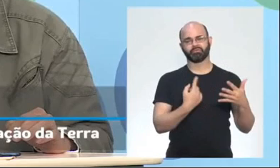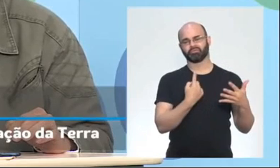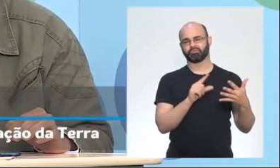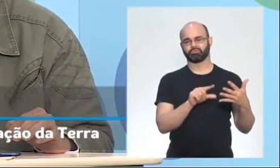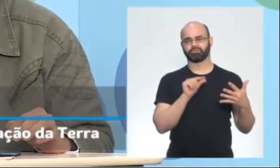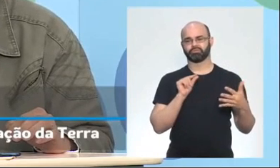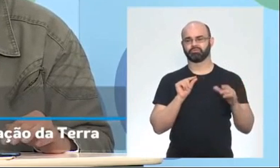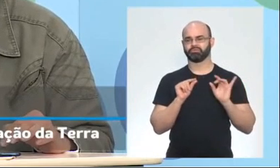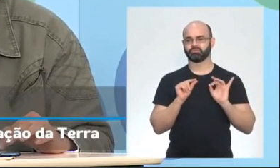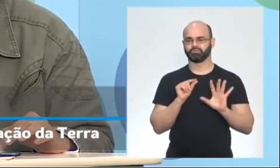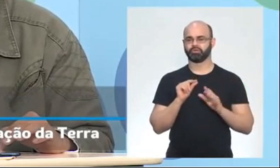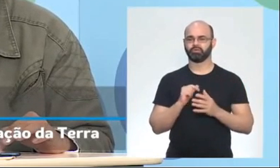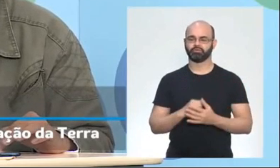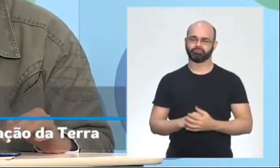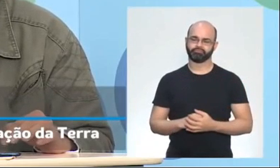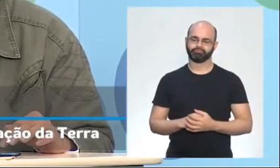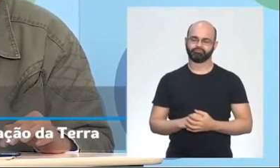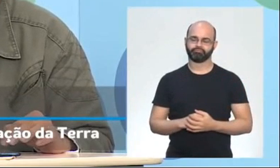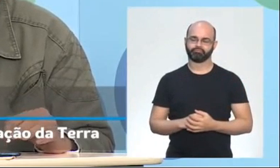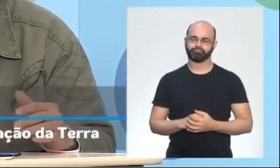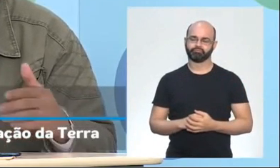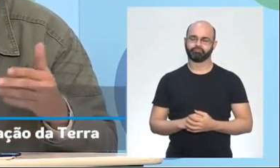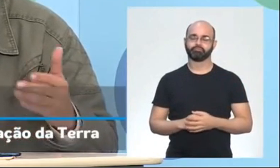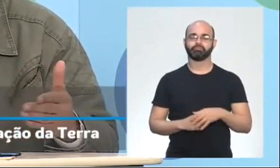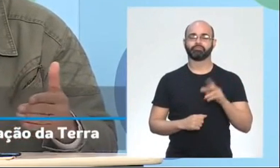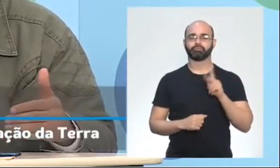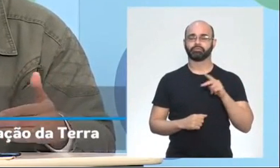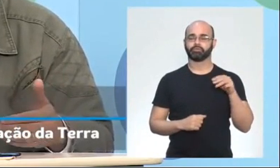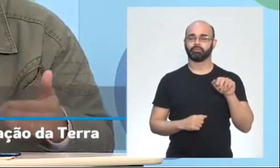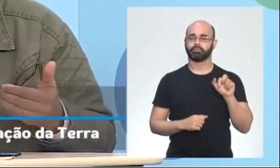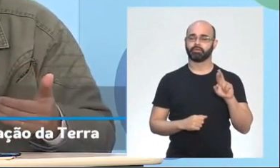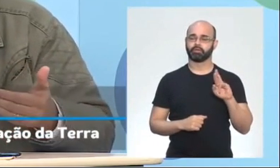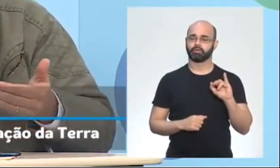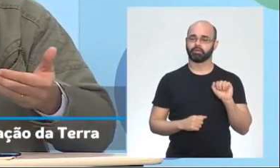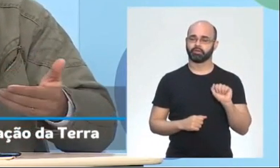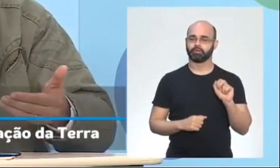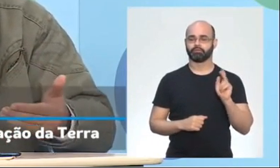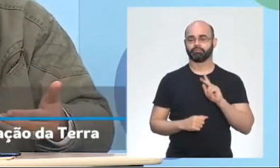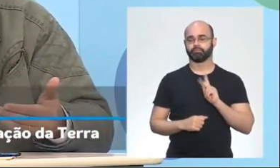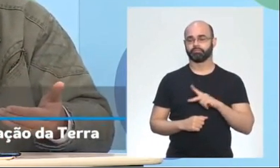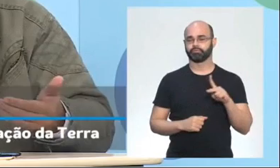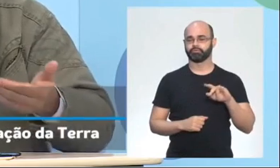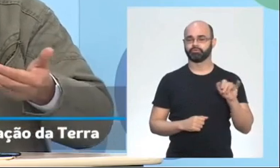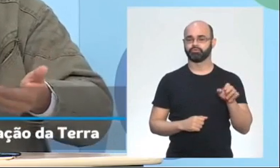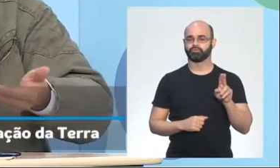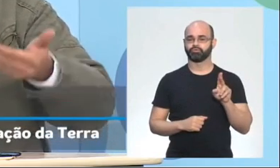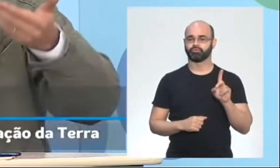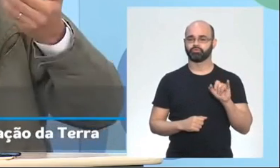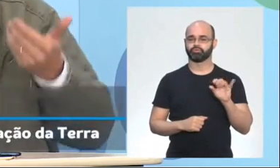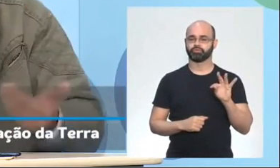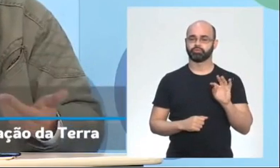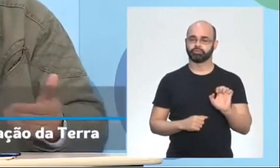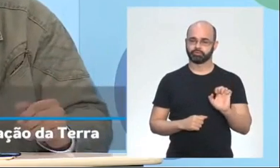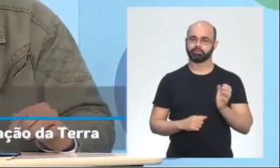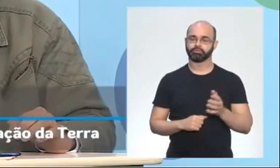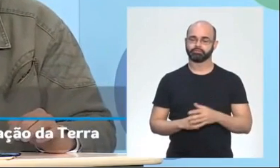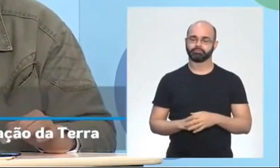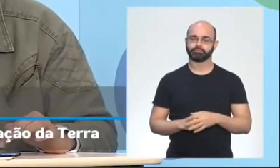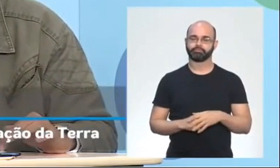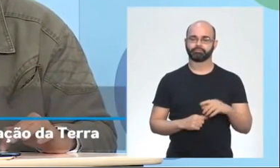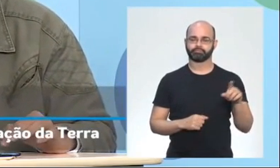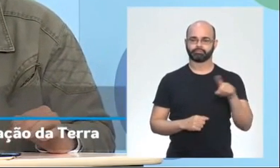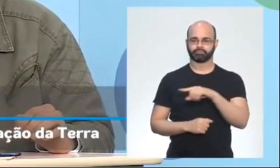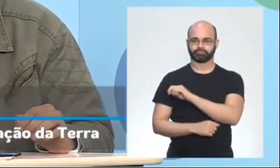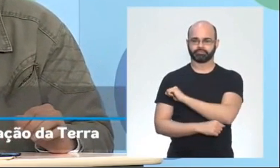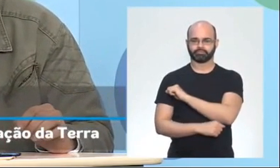A professora Maria, assim como a professora Judite e os outros professores que estão trazendo a resposta dos seus